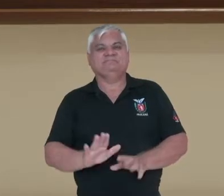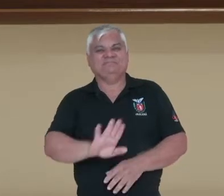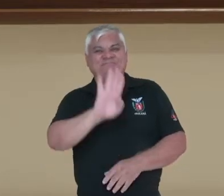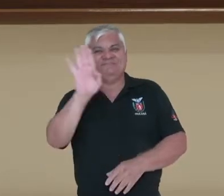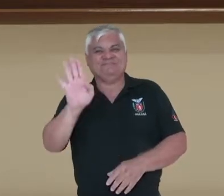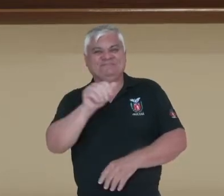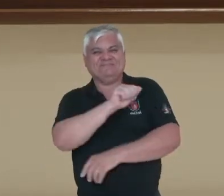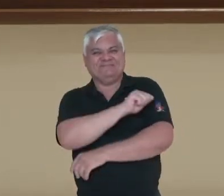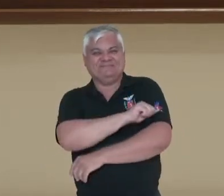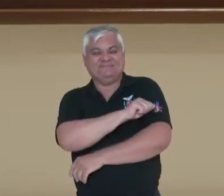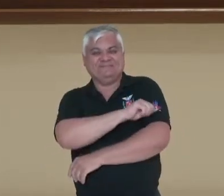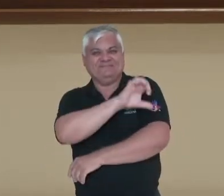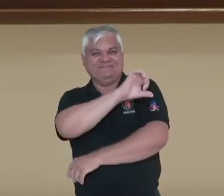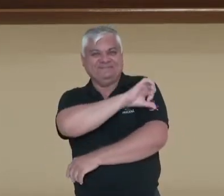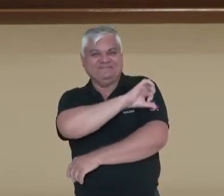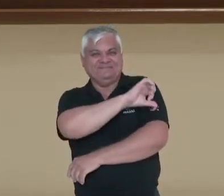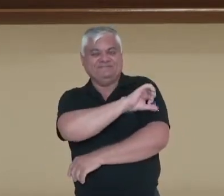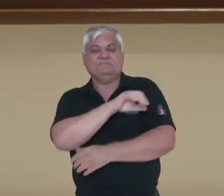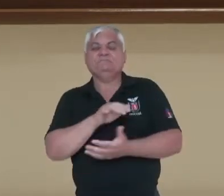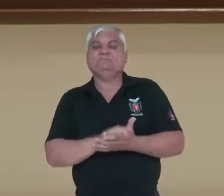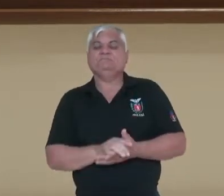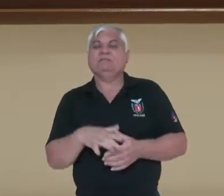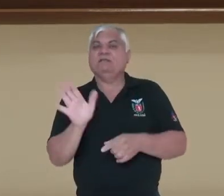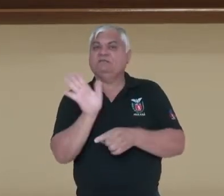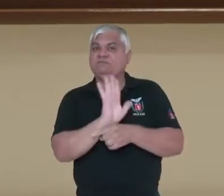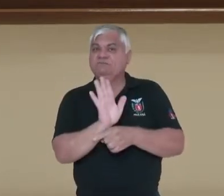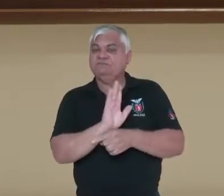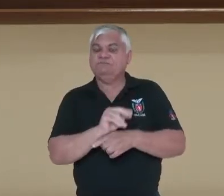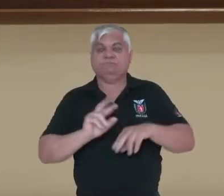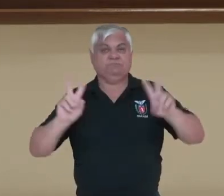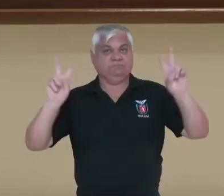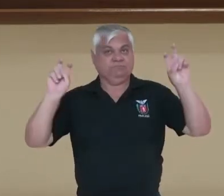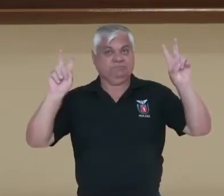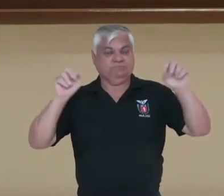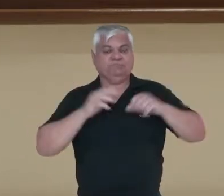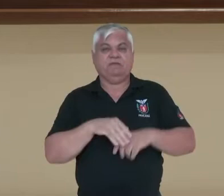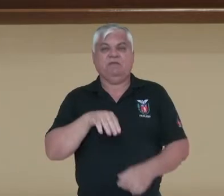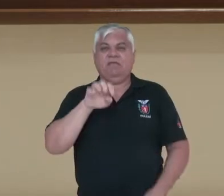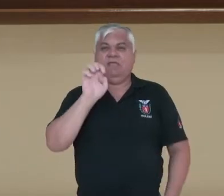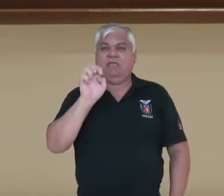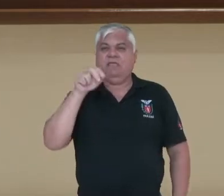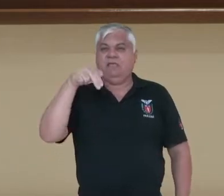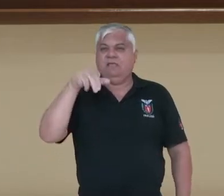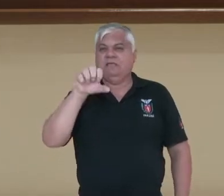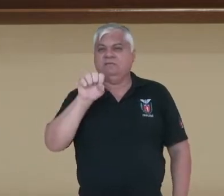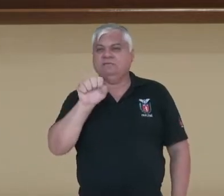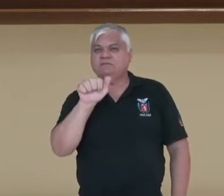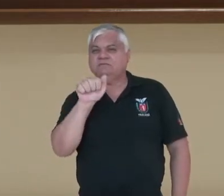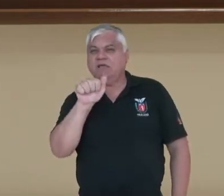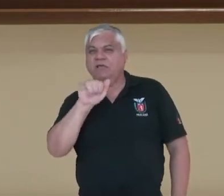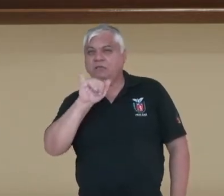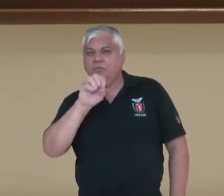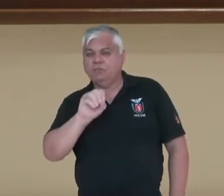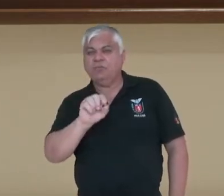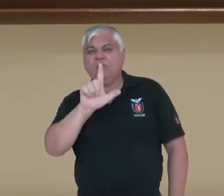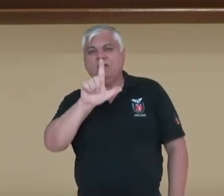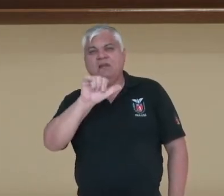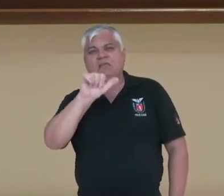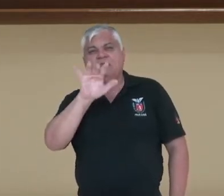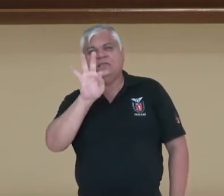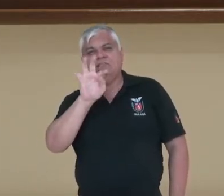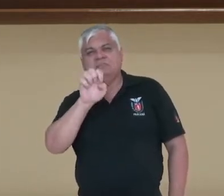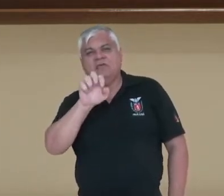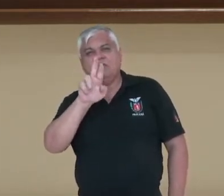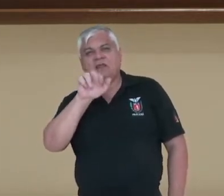Olá, estudantes do nono ano. Nesse vídeo vamos conversar sobre ensaio literário. Vamos apresentar a sugestão da leitura